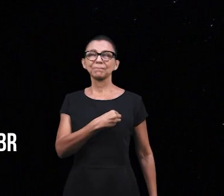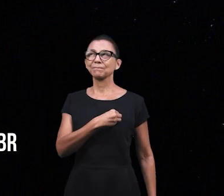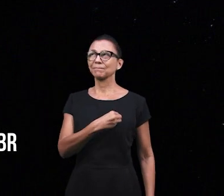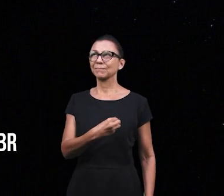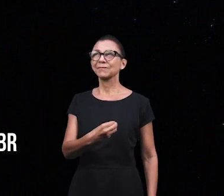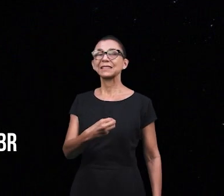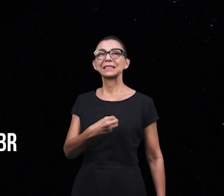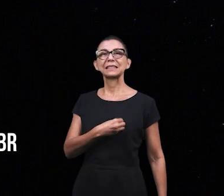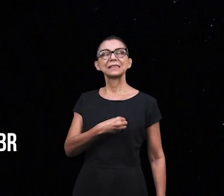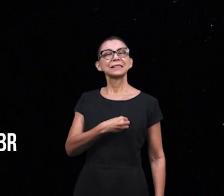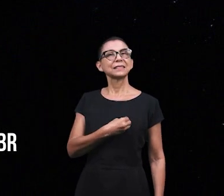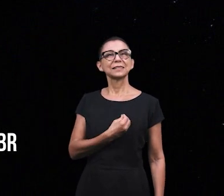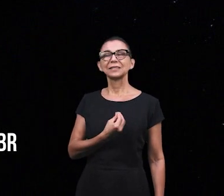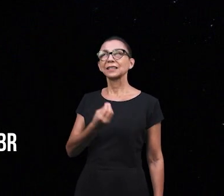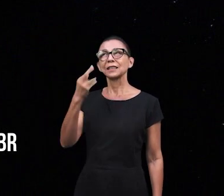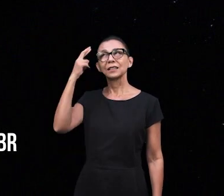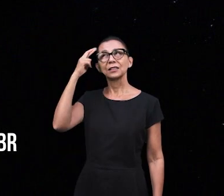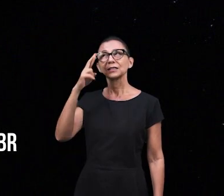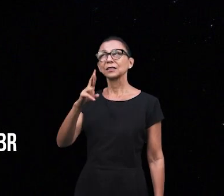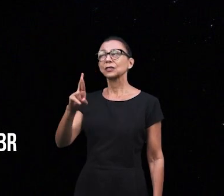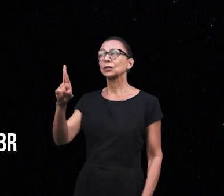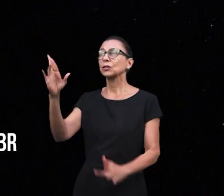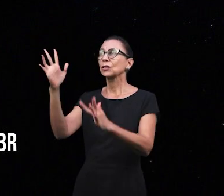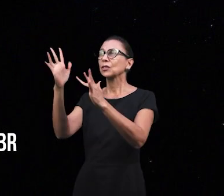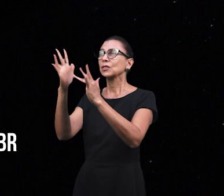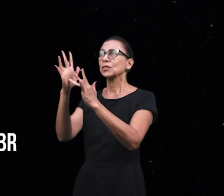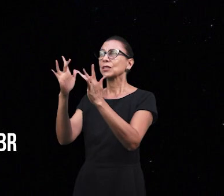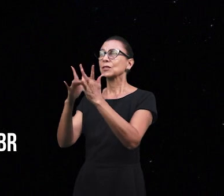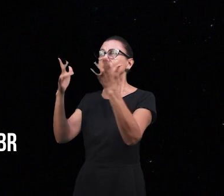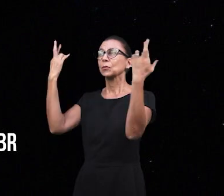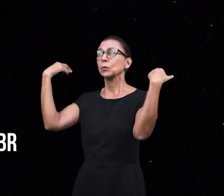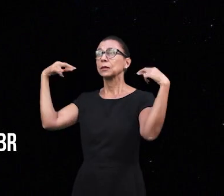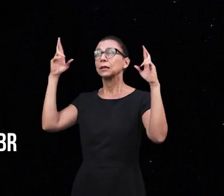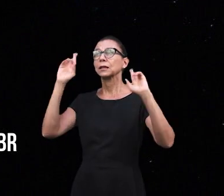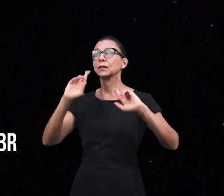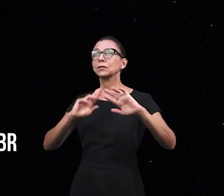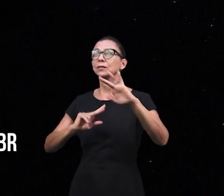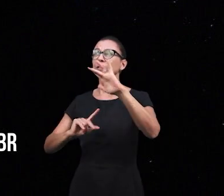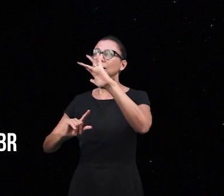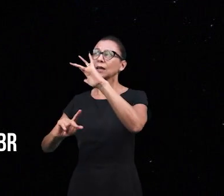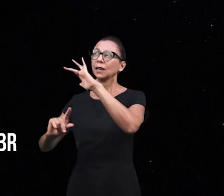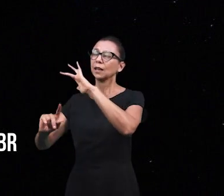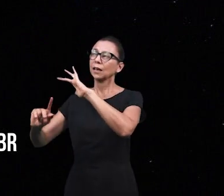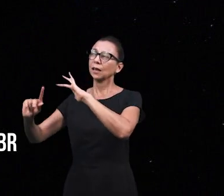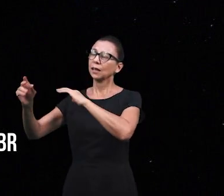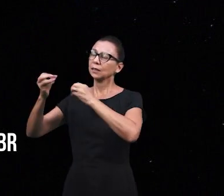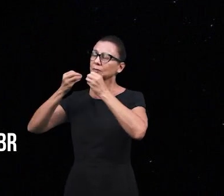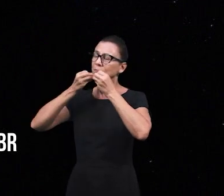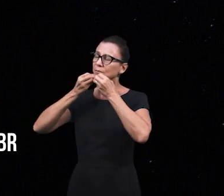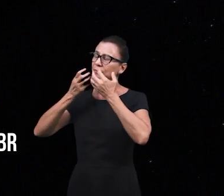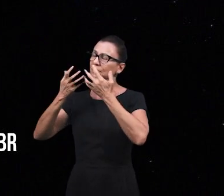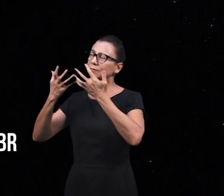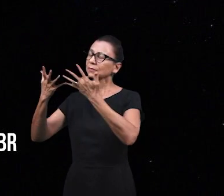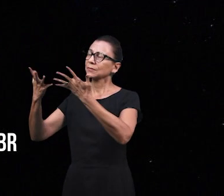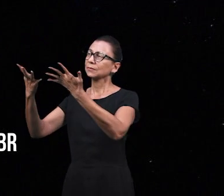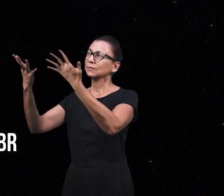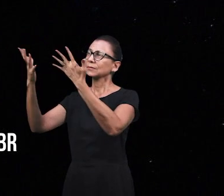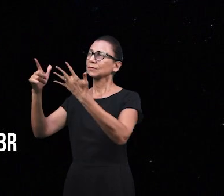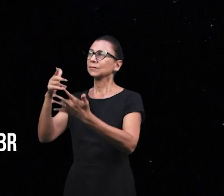ti, Jesus, Cordeiro eterno, confesso que és